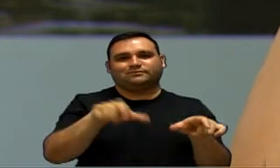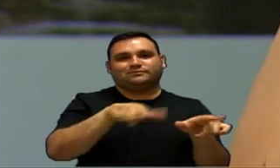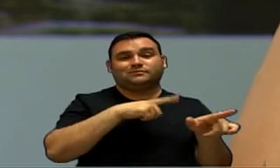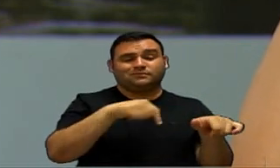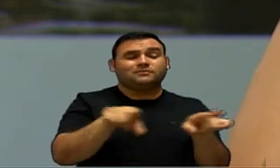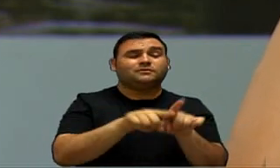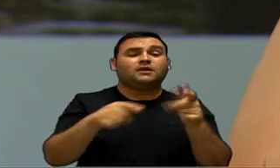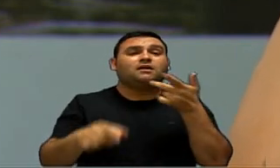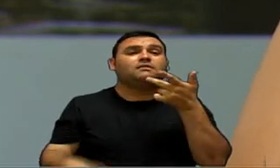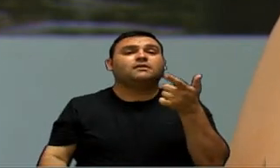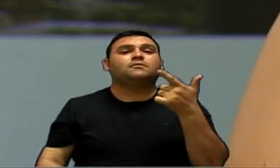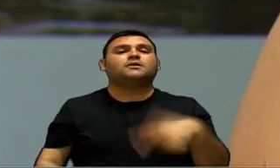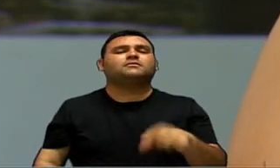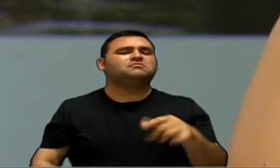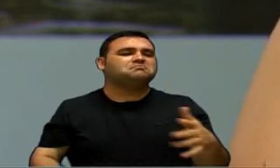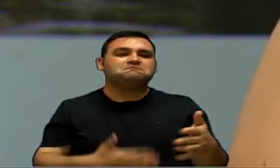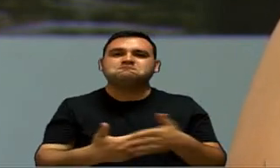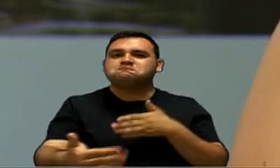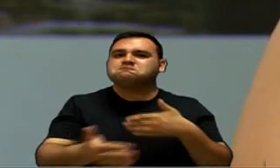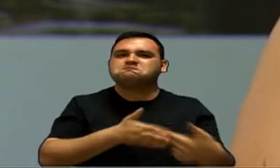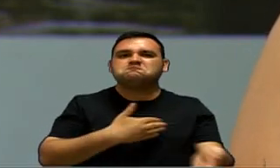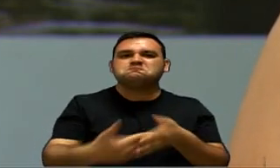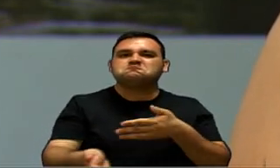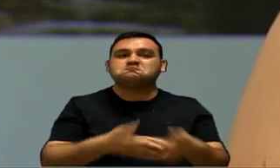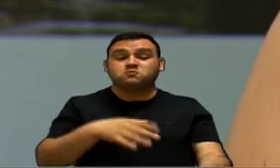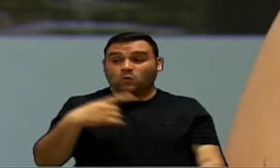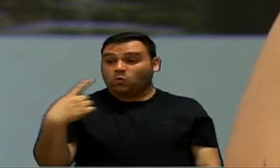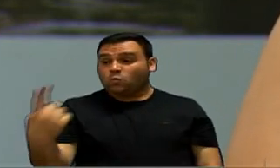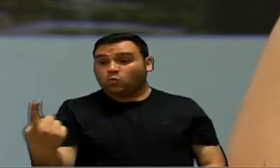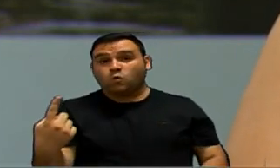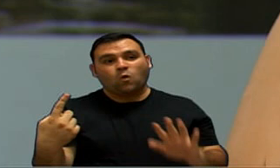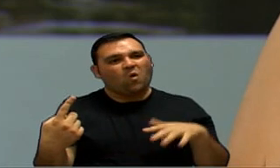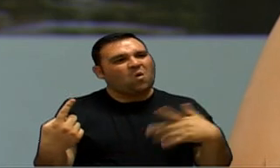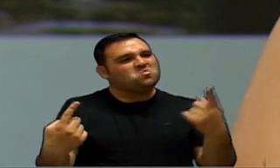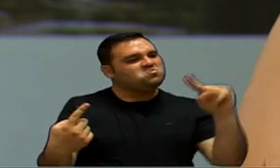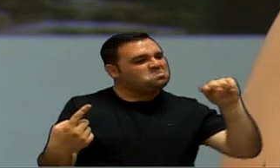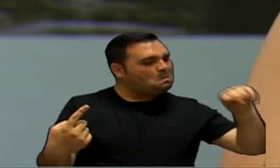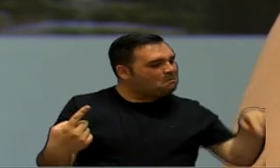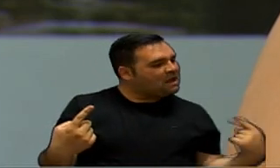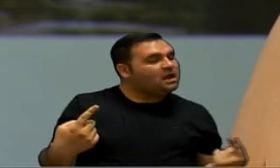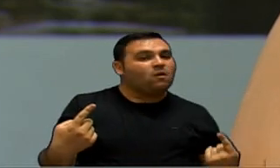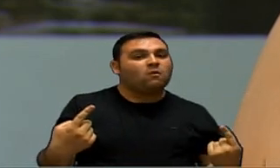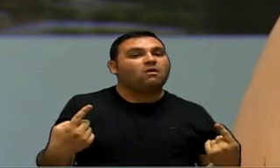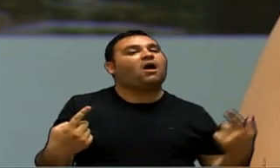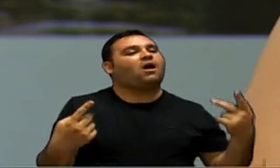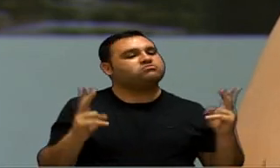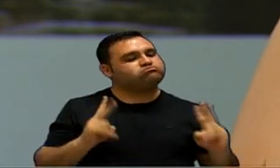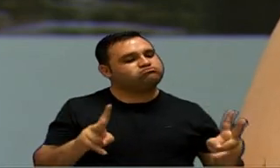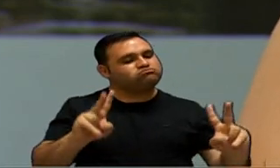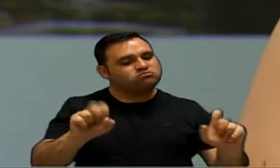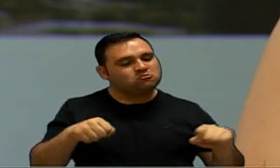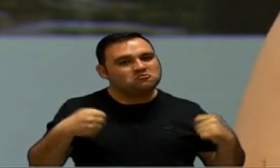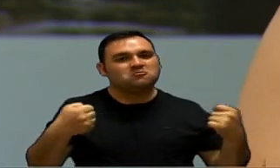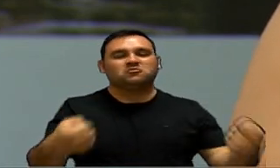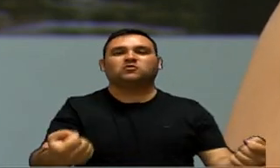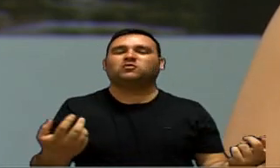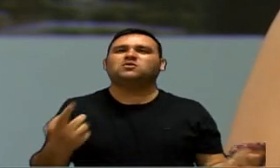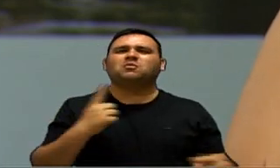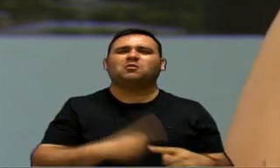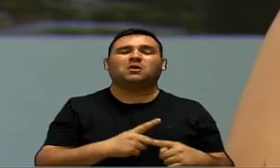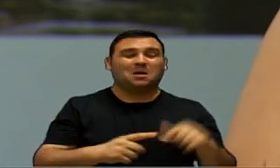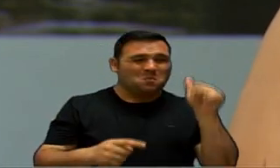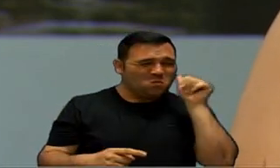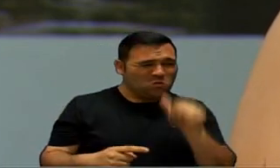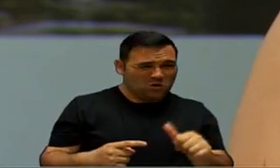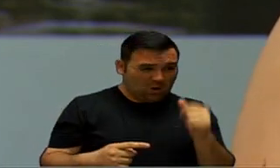E dizer que, independente se a gente tiver uma ou tiver 1 milhão, a gente vai continuar na luta. Porque, enquanto tiver uma